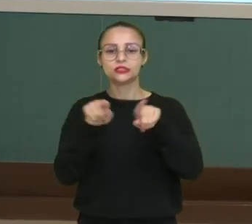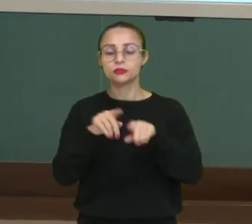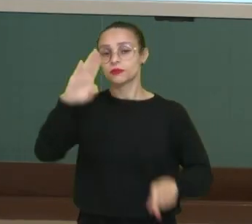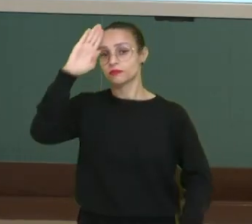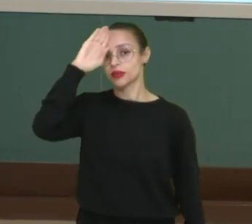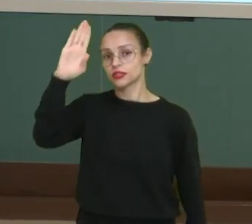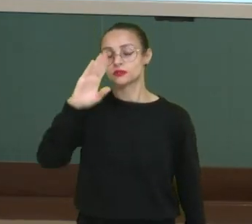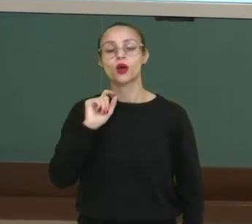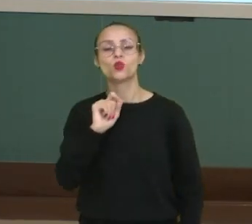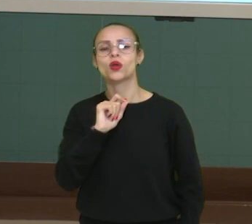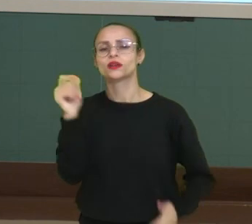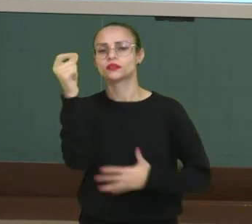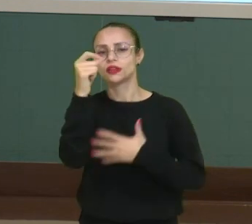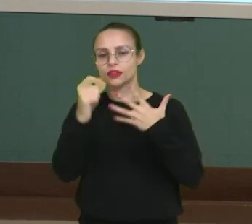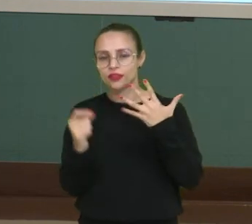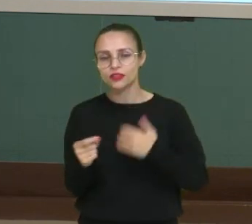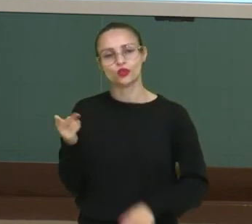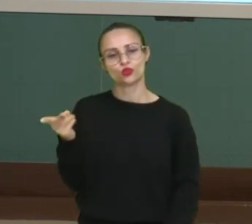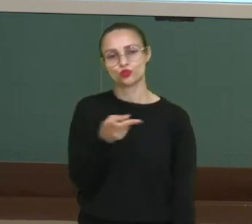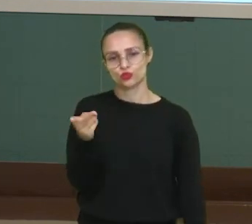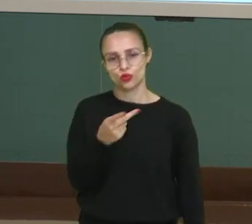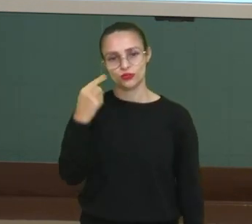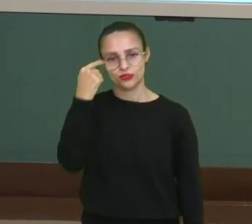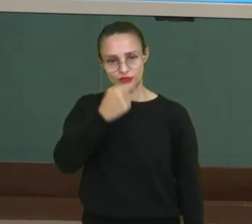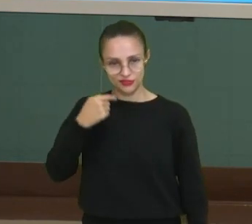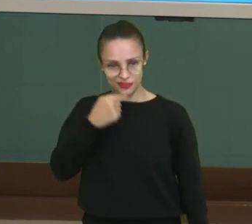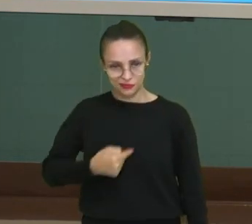principais estruturas desses dois sistemas.